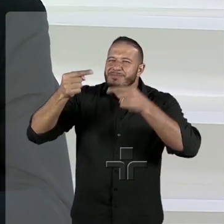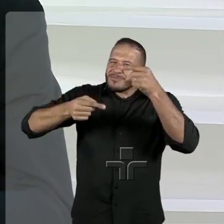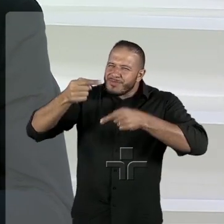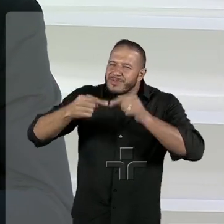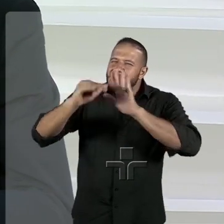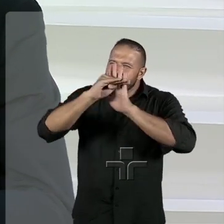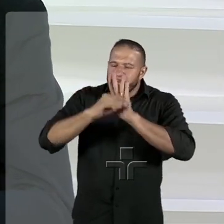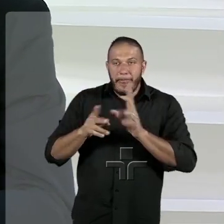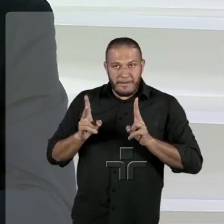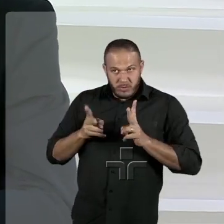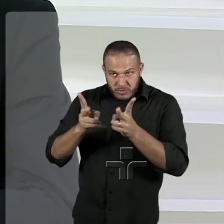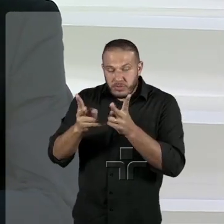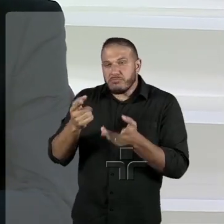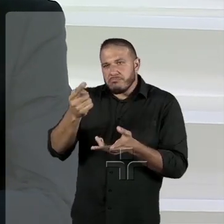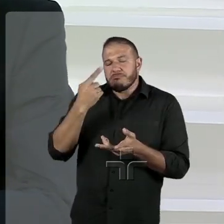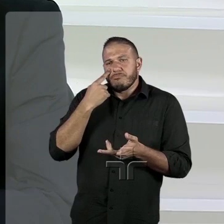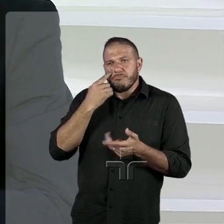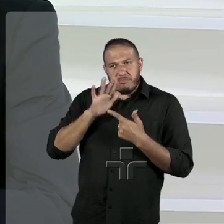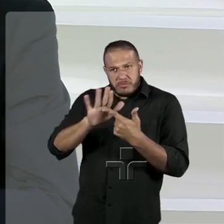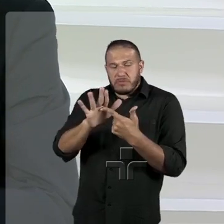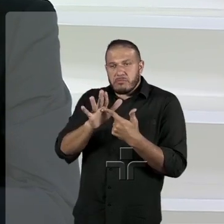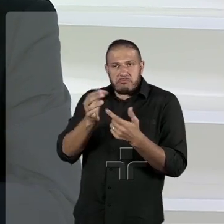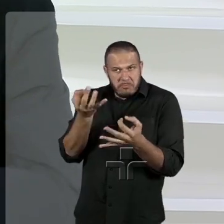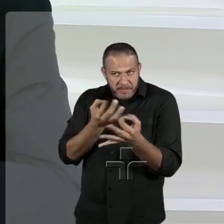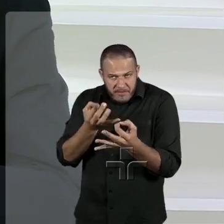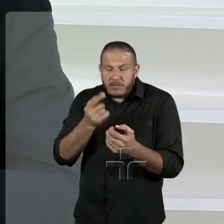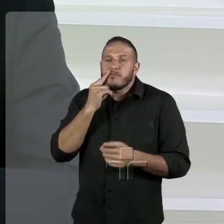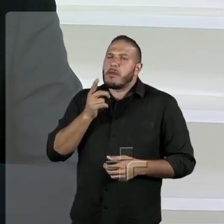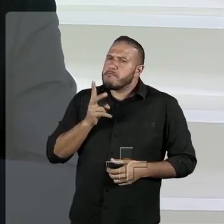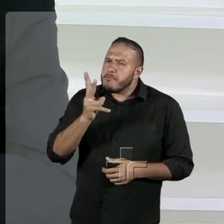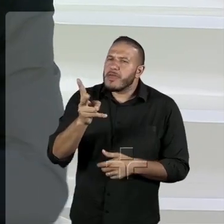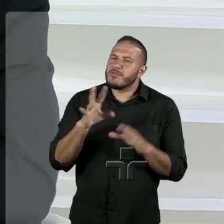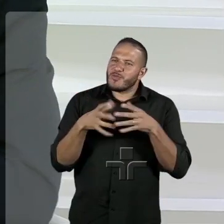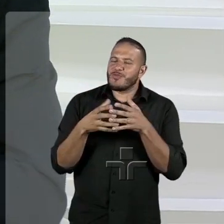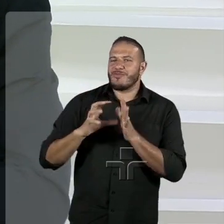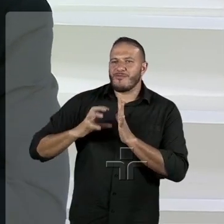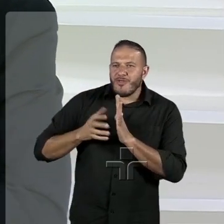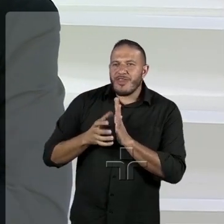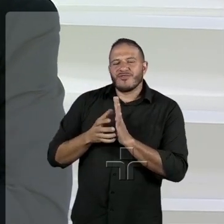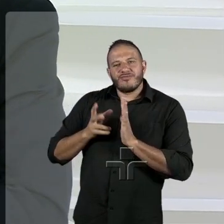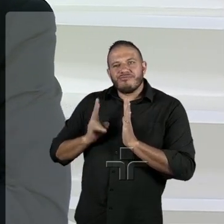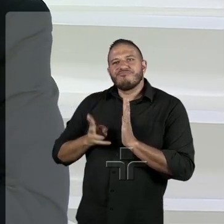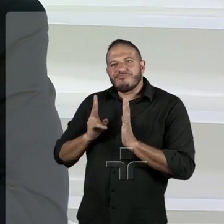essa continuidade, um cenário perfeito é você ter o mesmo partido, o mesmo grupo político